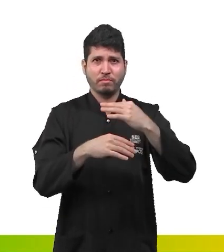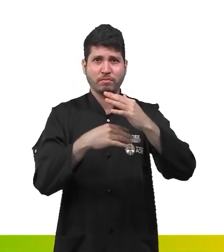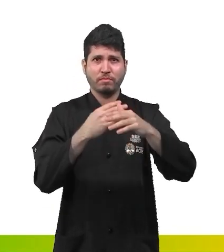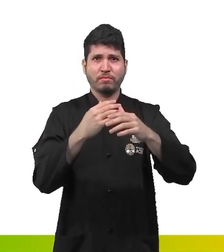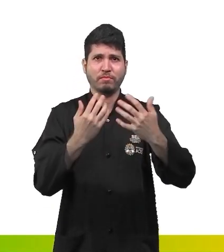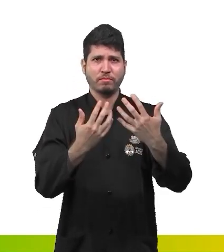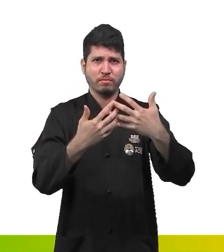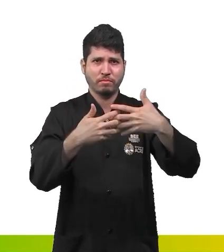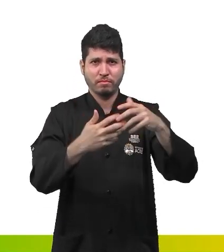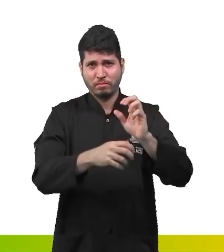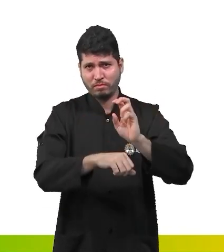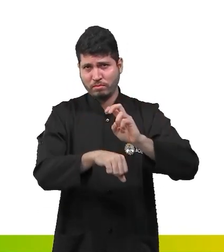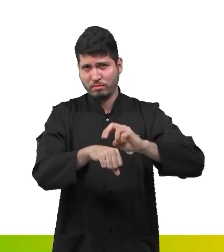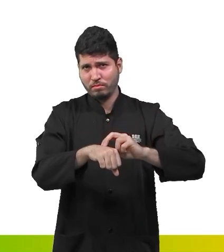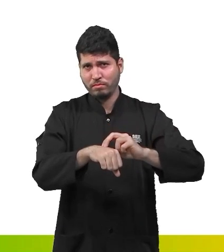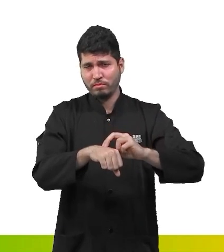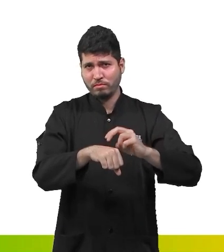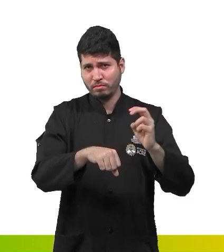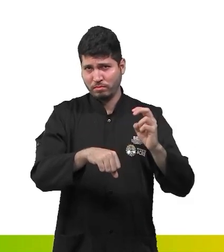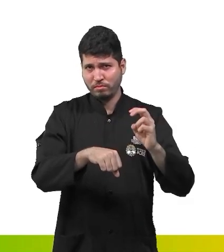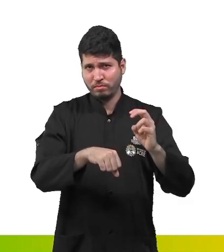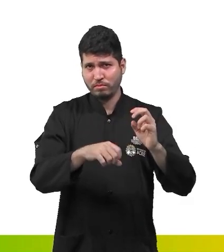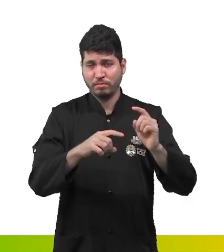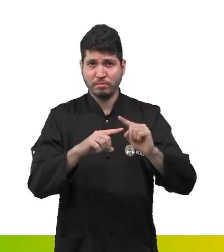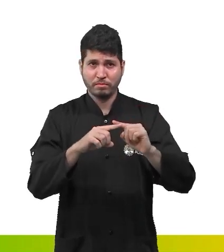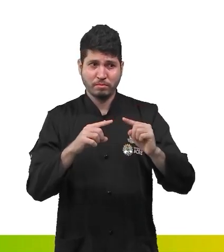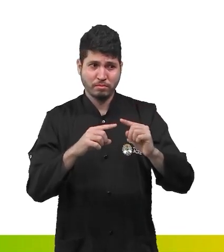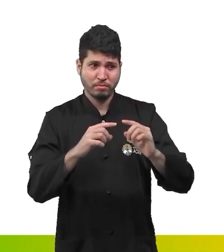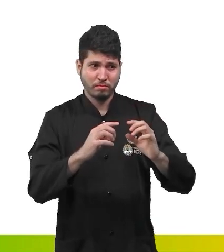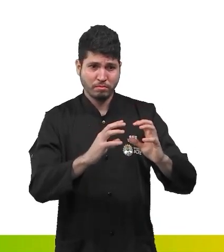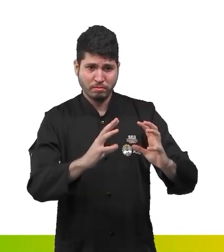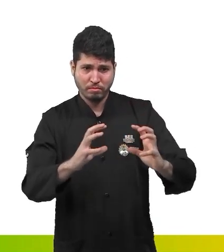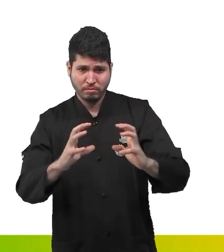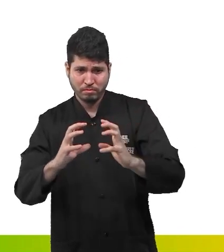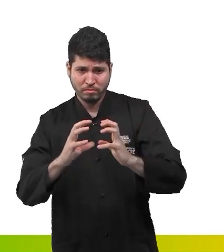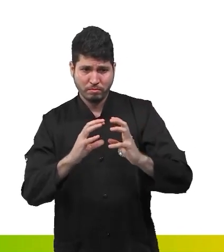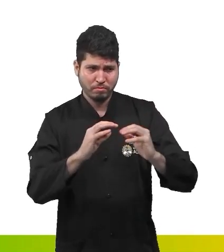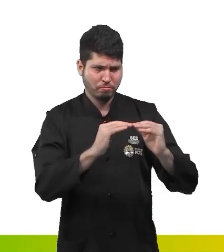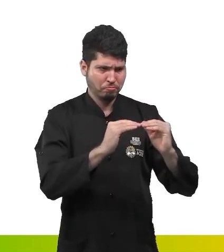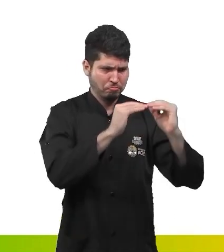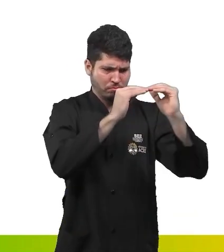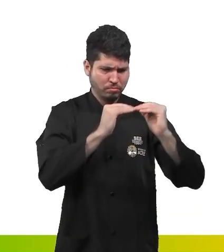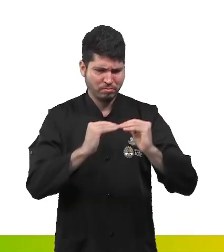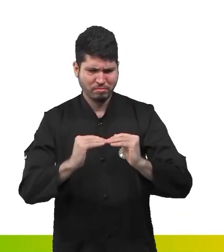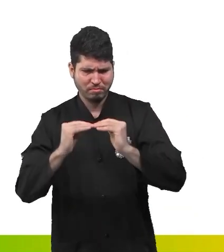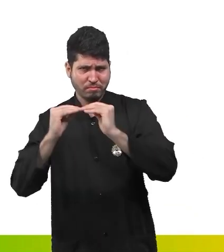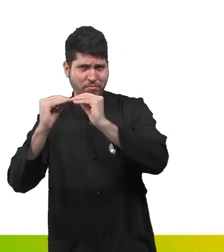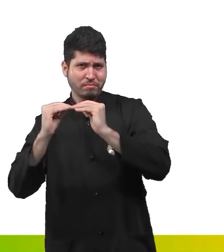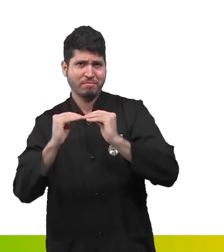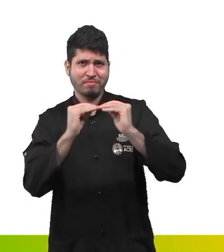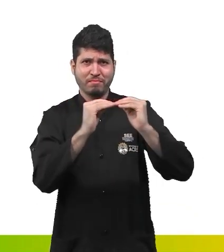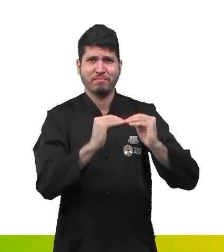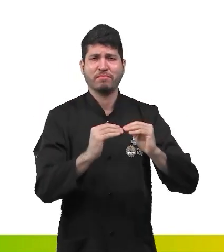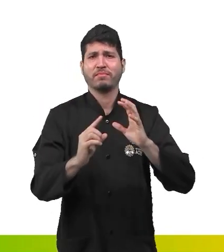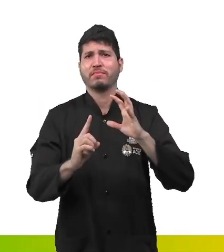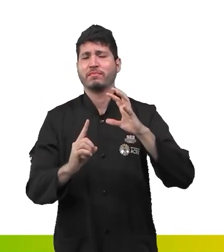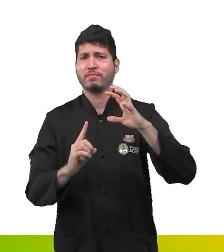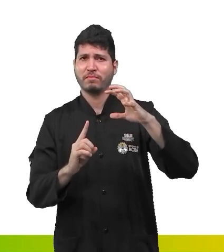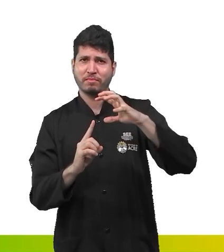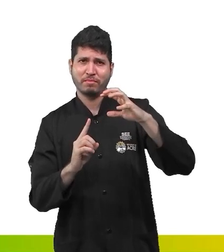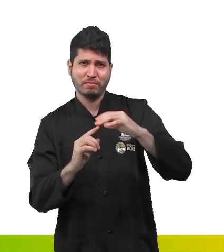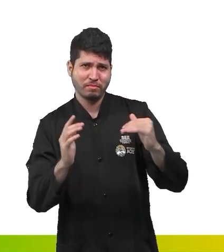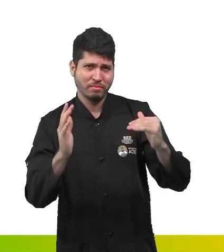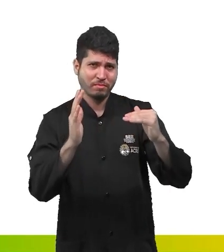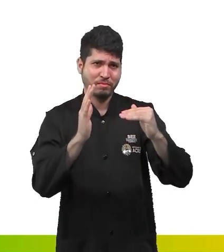multicultural, mas também em conflitos e hierarquias que ainda hoje influenciam na maneira como enxergamos nossas